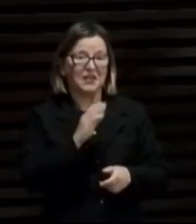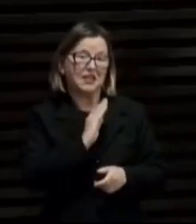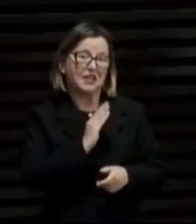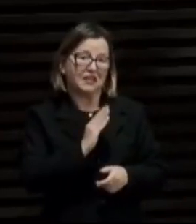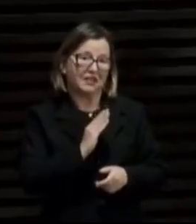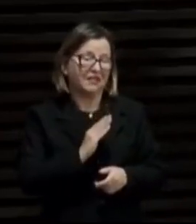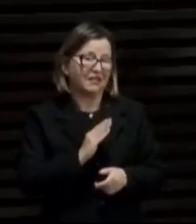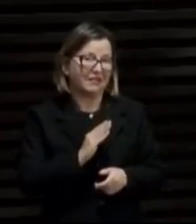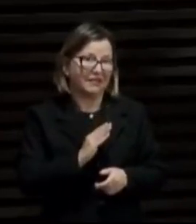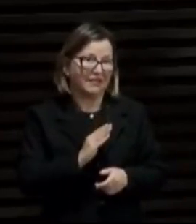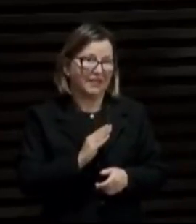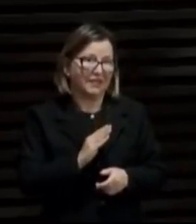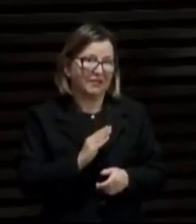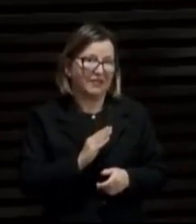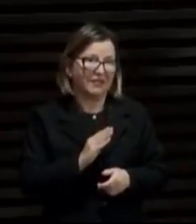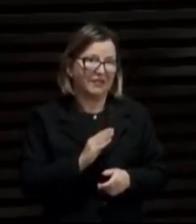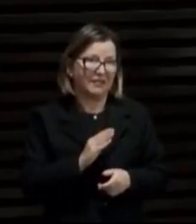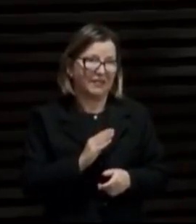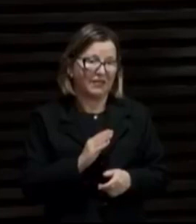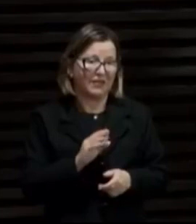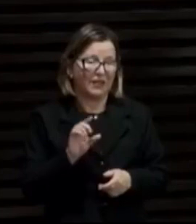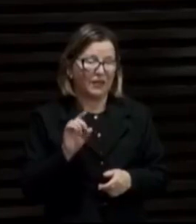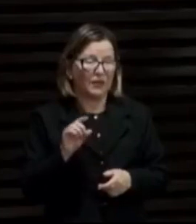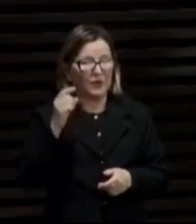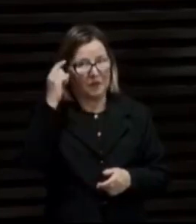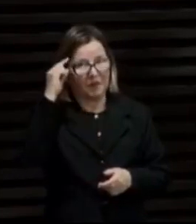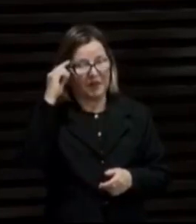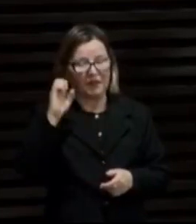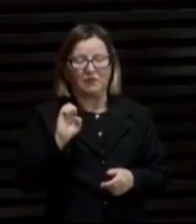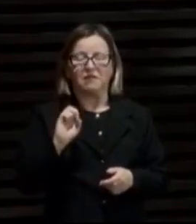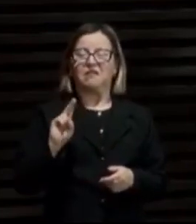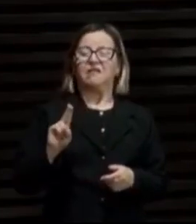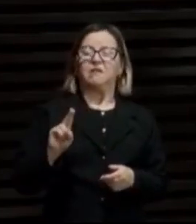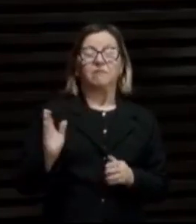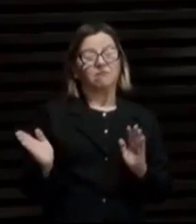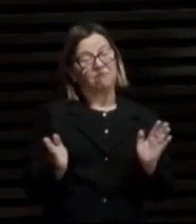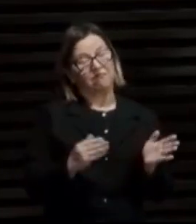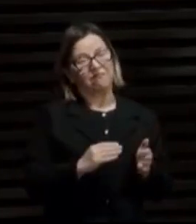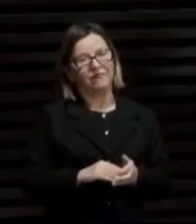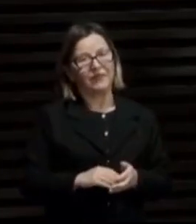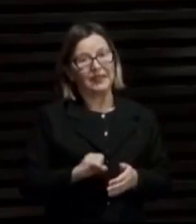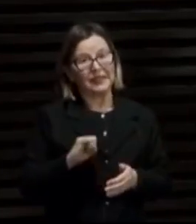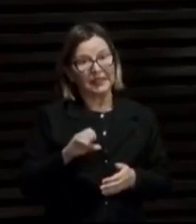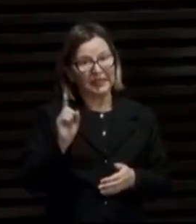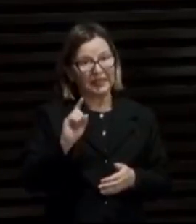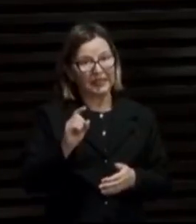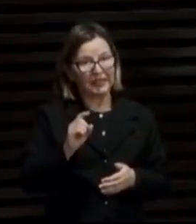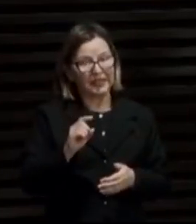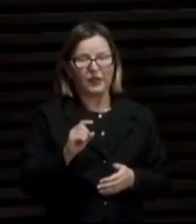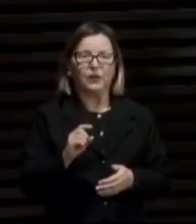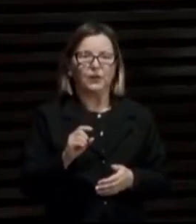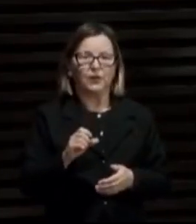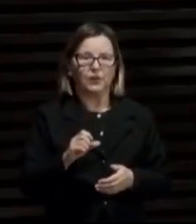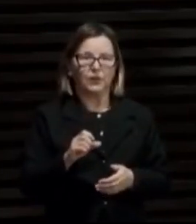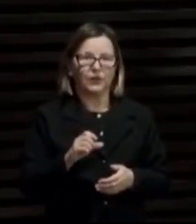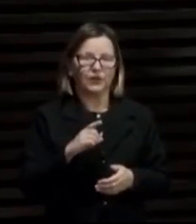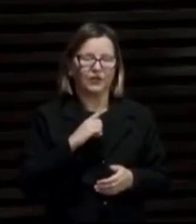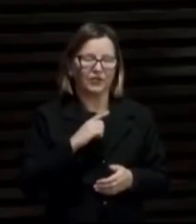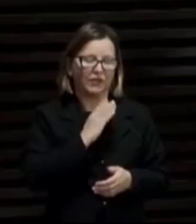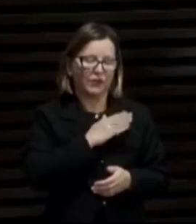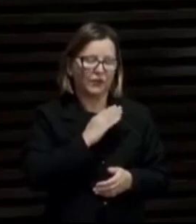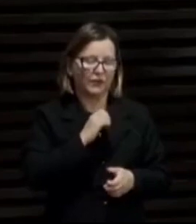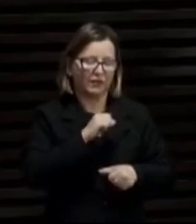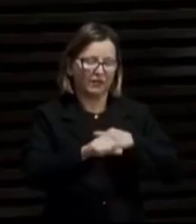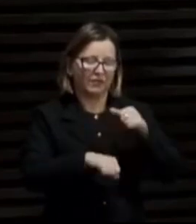egoísta. Ele quer o seu bem. Se não nascer de novo, não vai obedecer nem à lei dos homens, muito menos à lei de Deus.